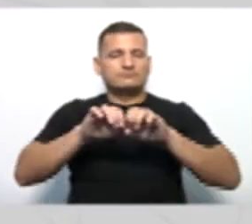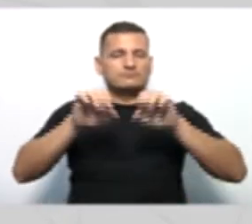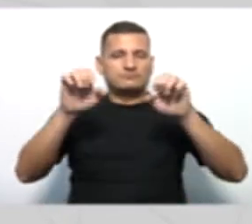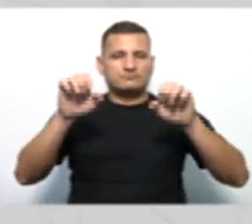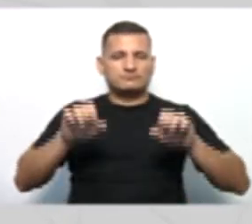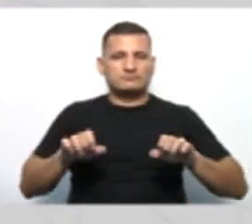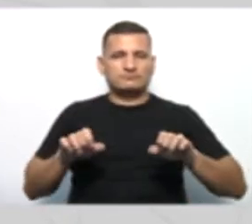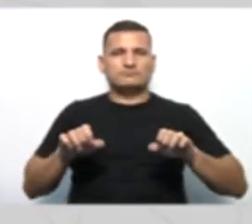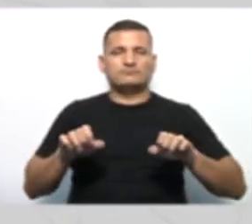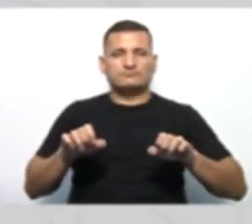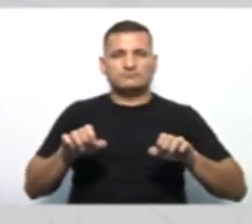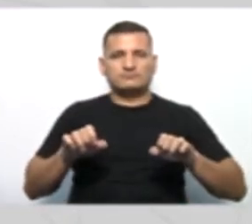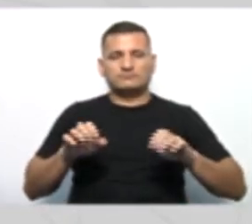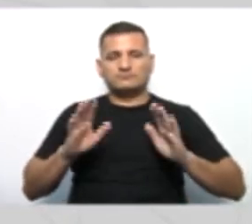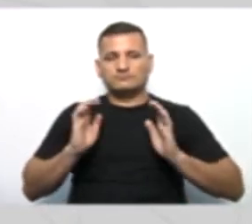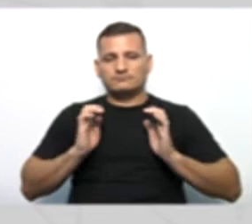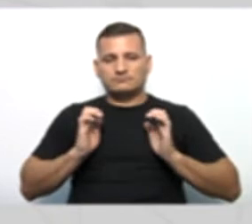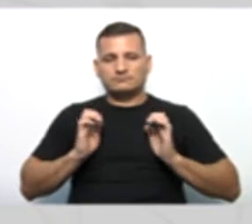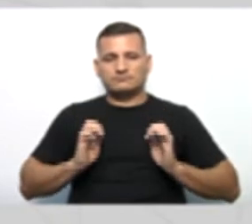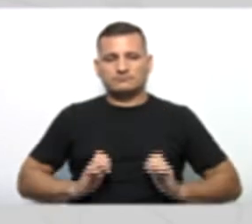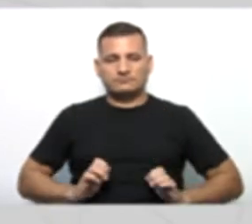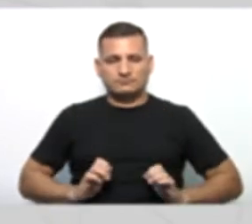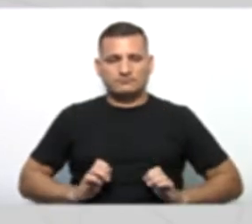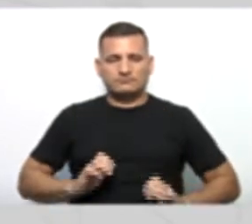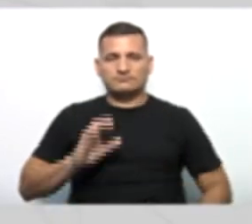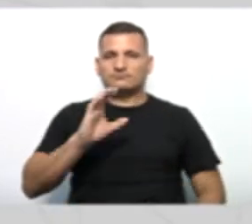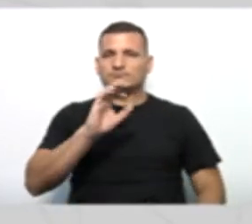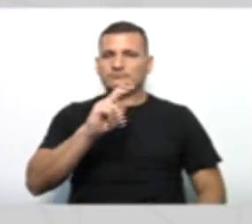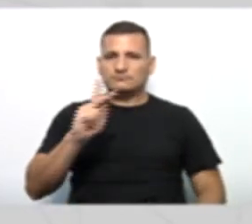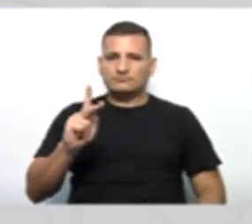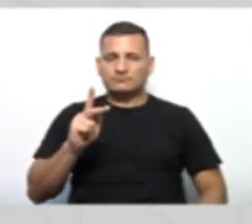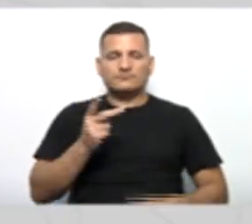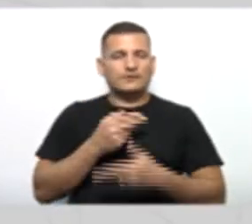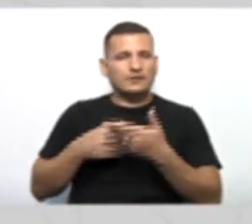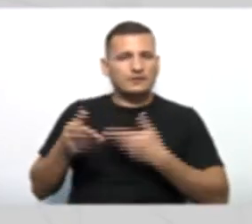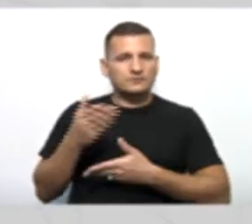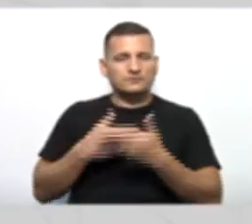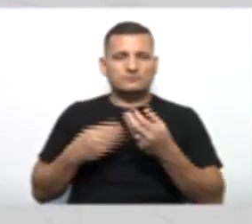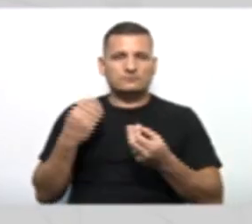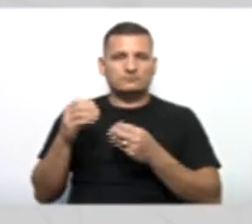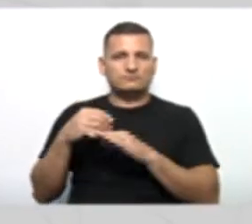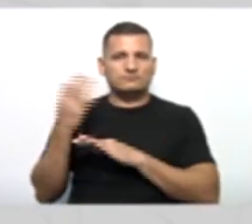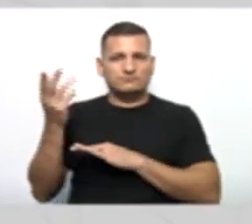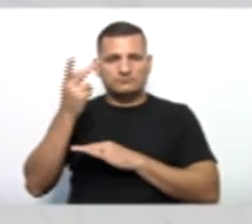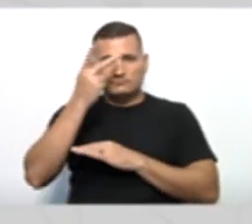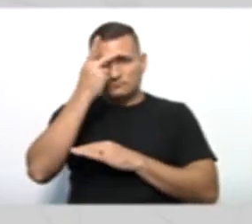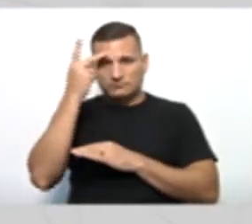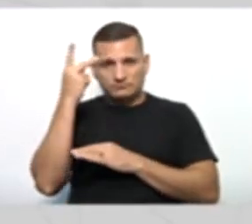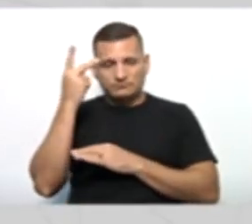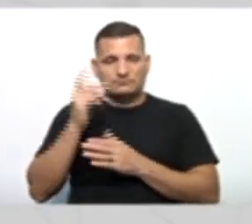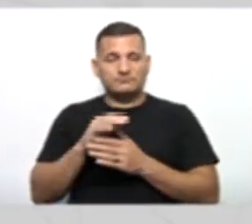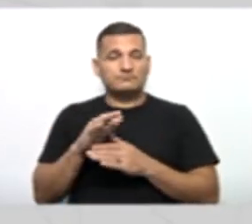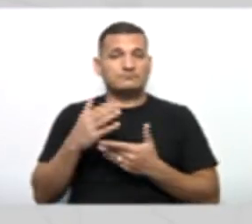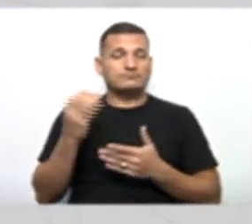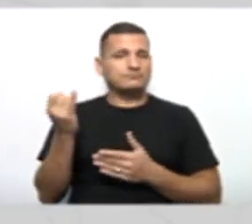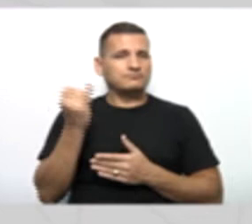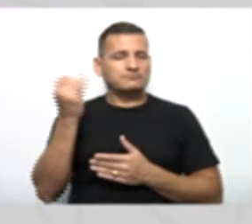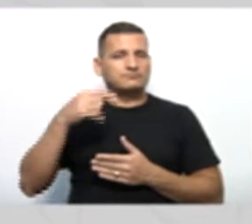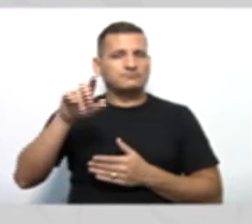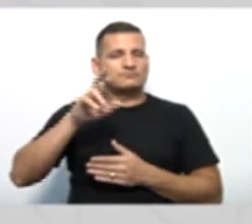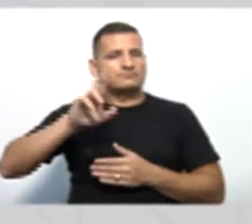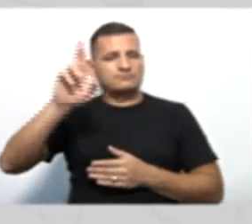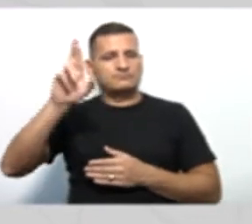estrutura do código de ética da cooperativa essa relação com os membros externos é importante que vocês decidam